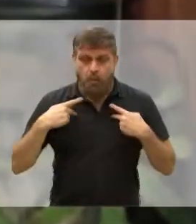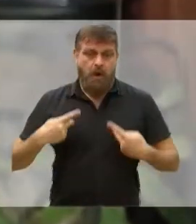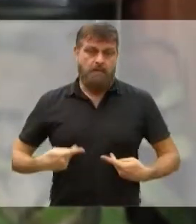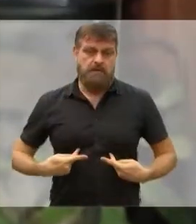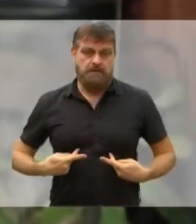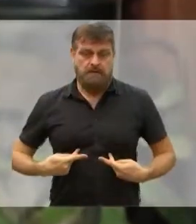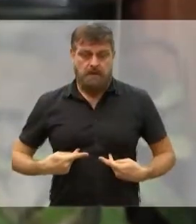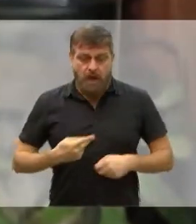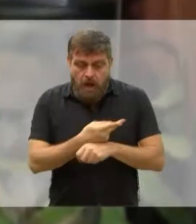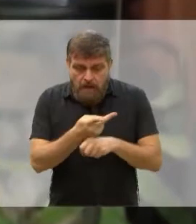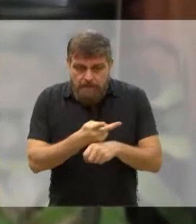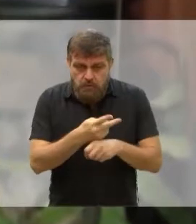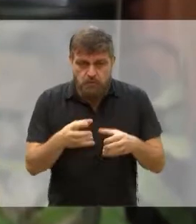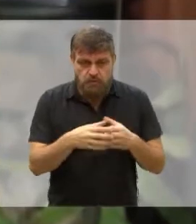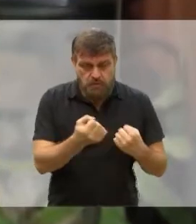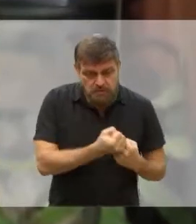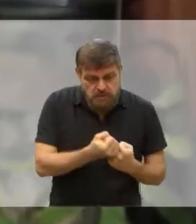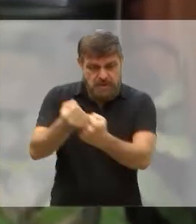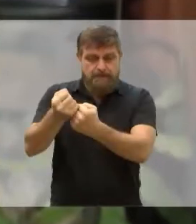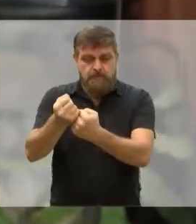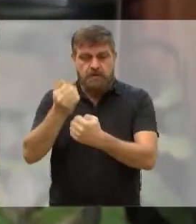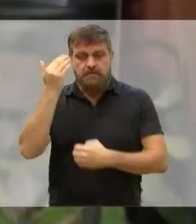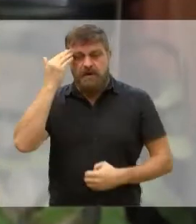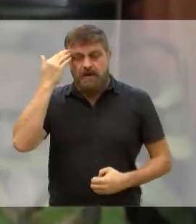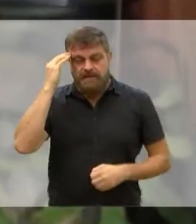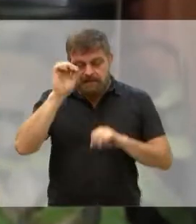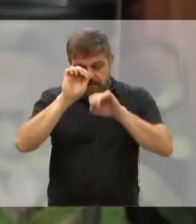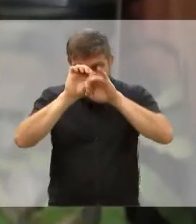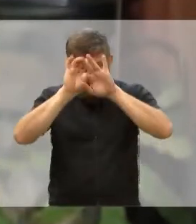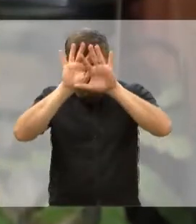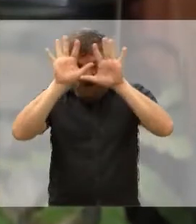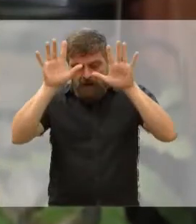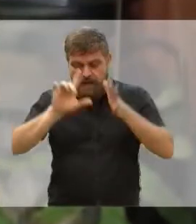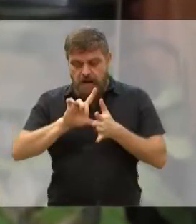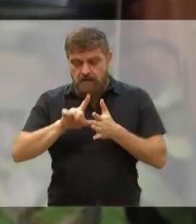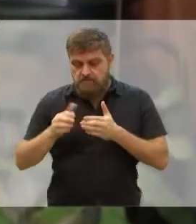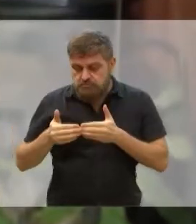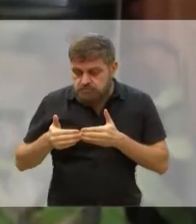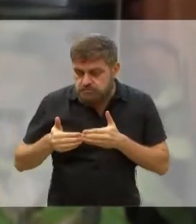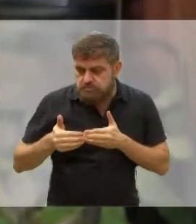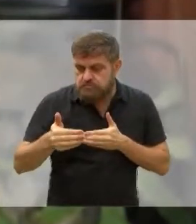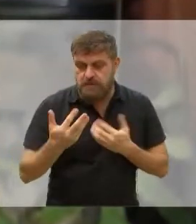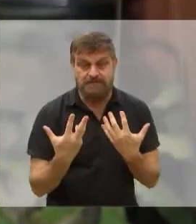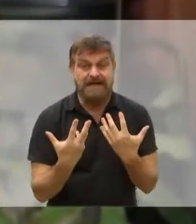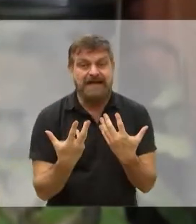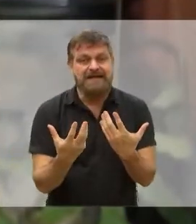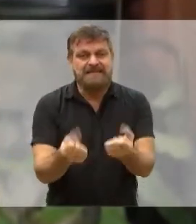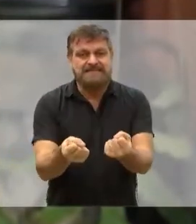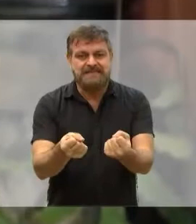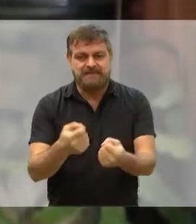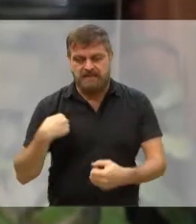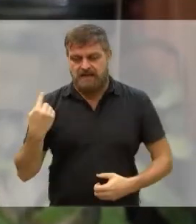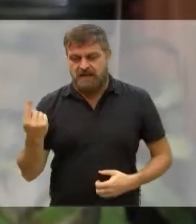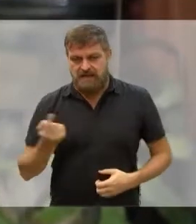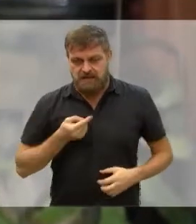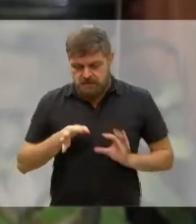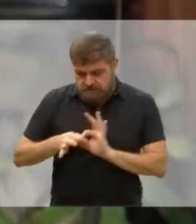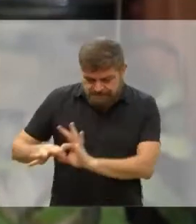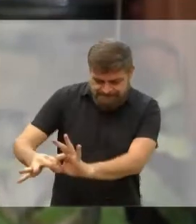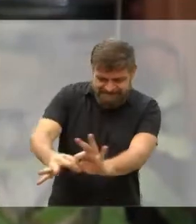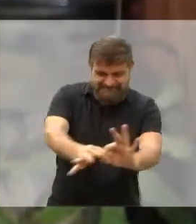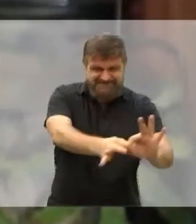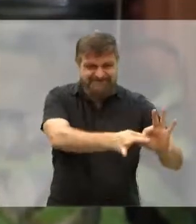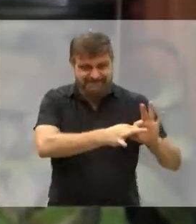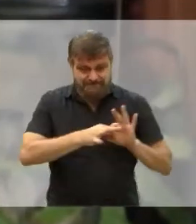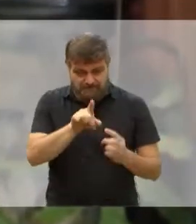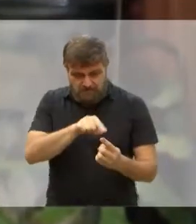uma rede de apoio para entender o que está acontecendo e a partir do momento que você começa a aceitar isso, a gente se reúne, a gente é um